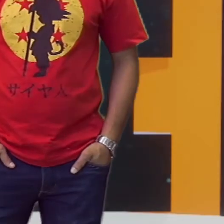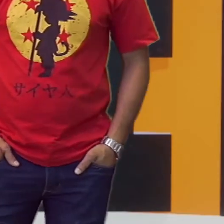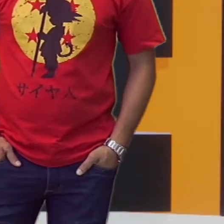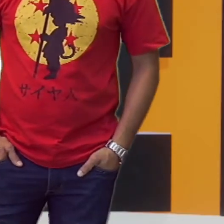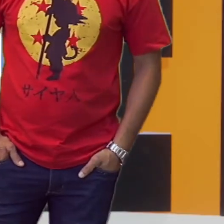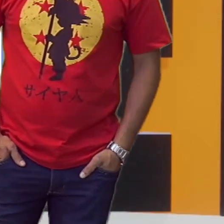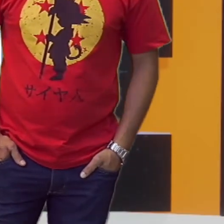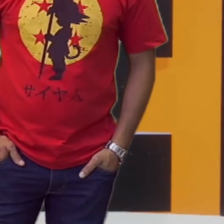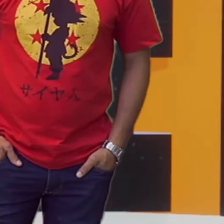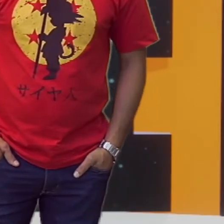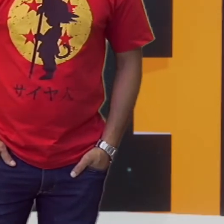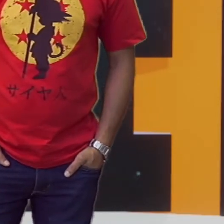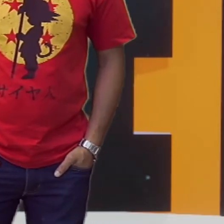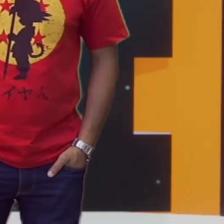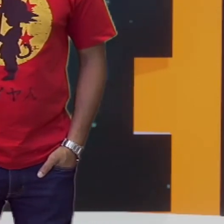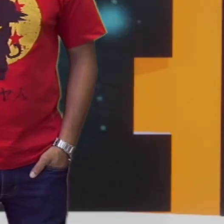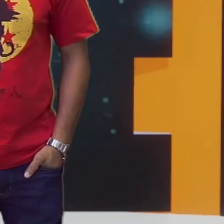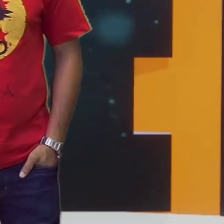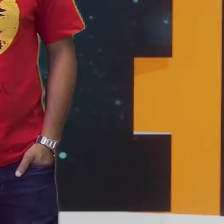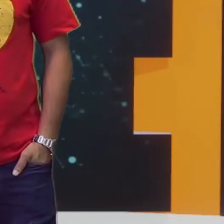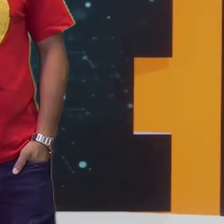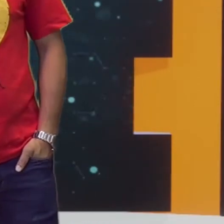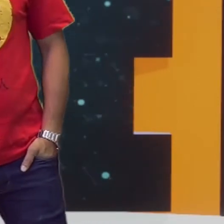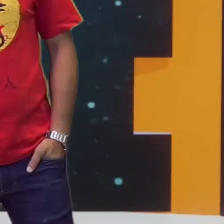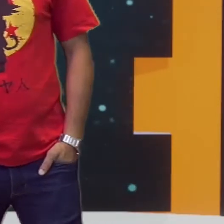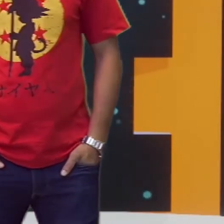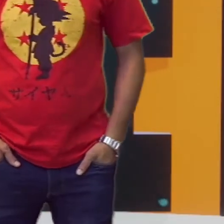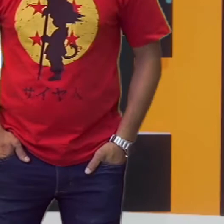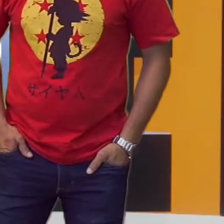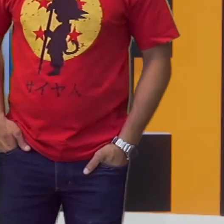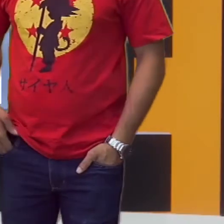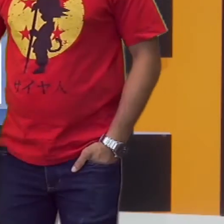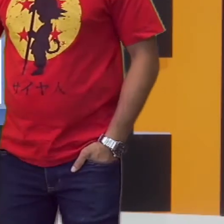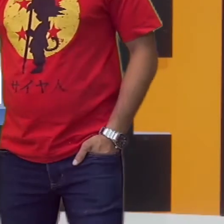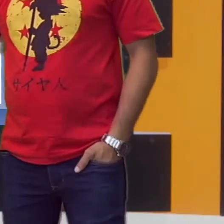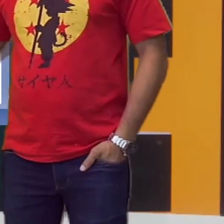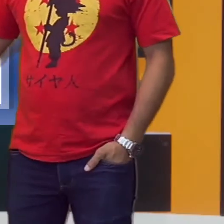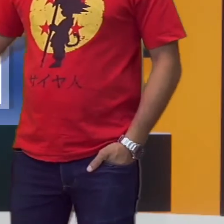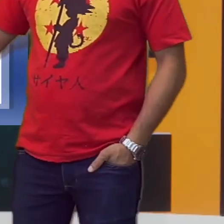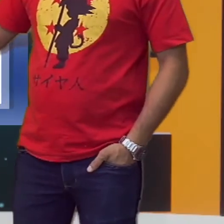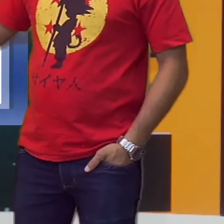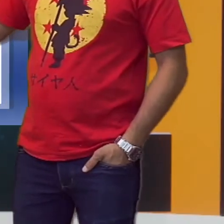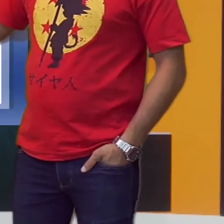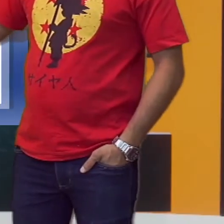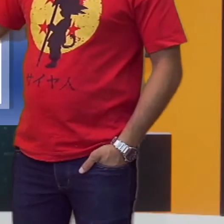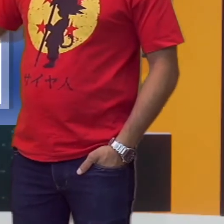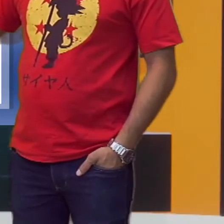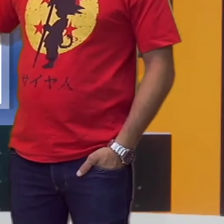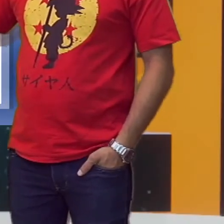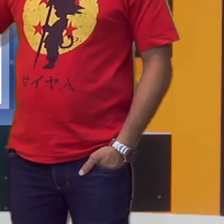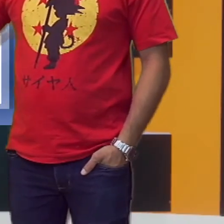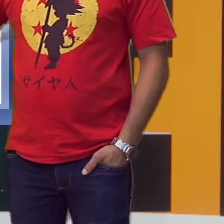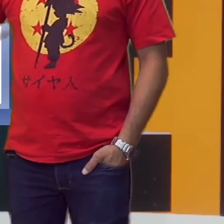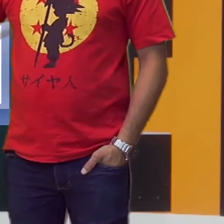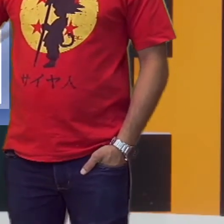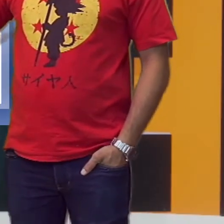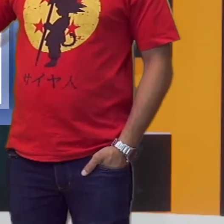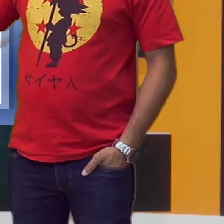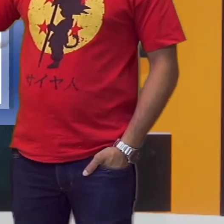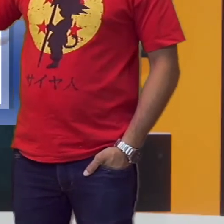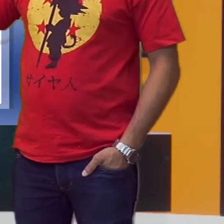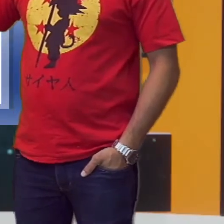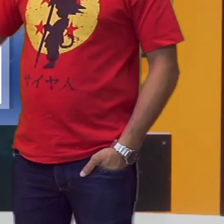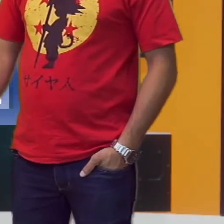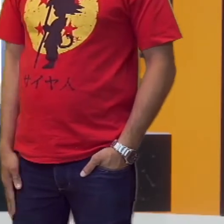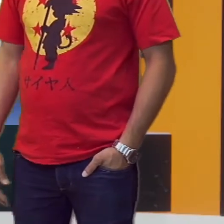ao mesmo que o lado do cone, né? O que a gente está falando de geratriz, né? Paralelo à geratriz. Isso. Então, a seção é uma